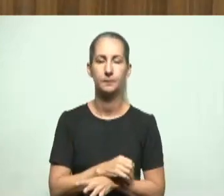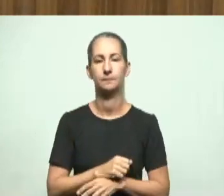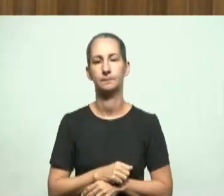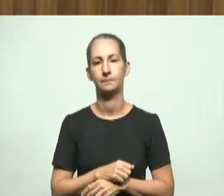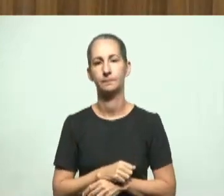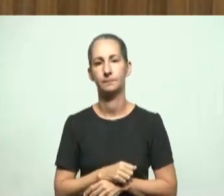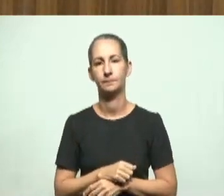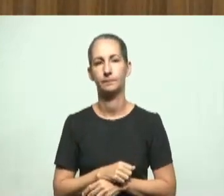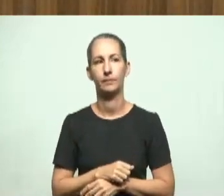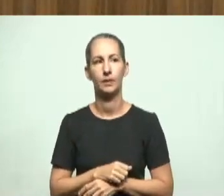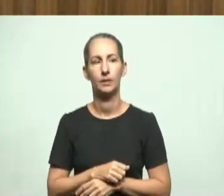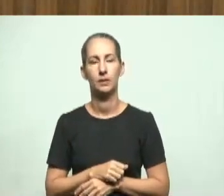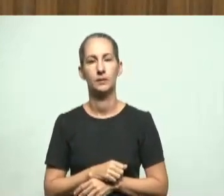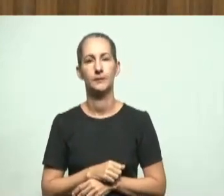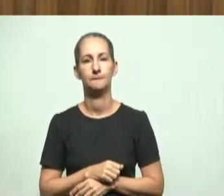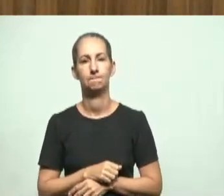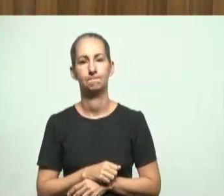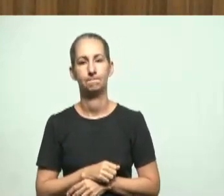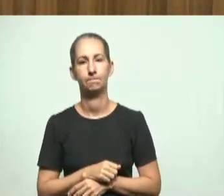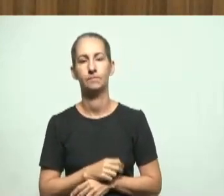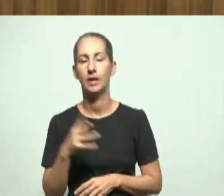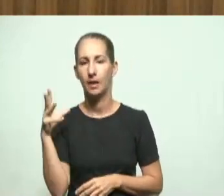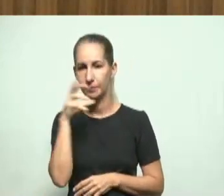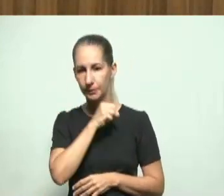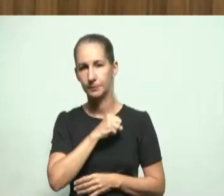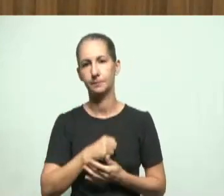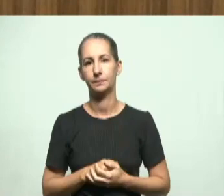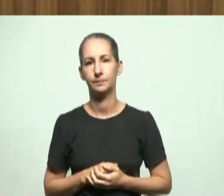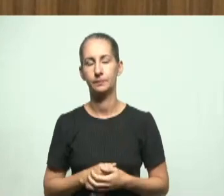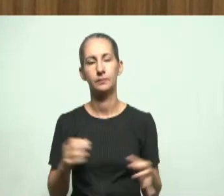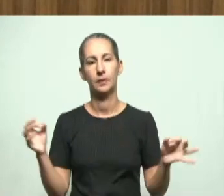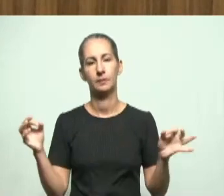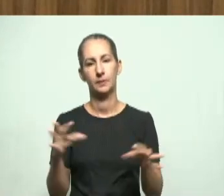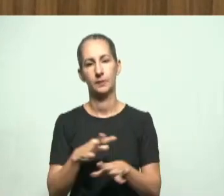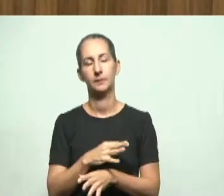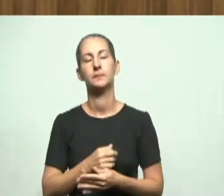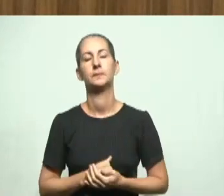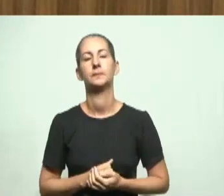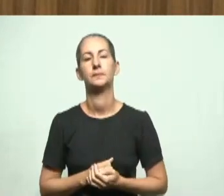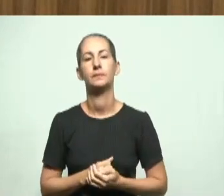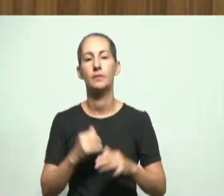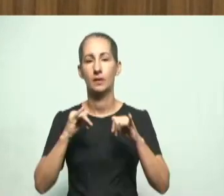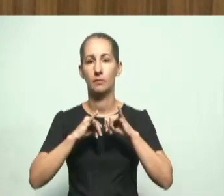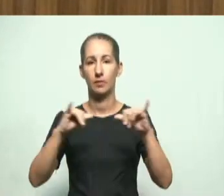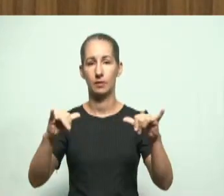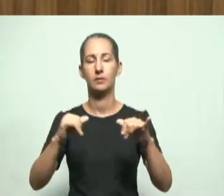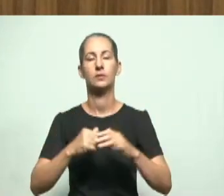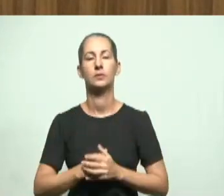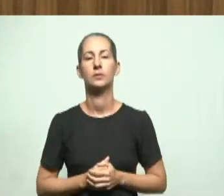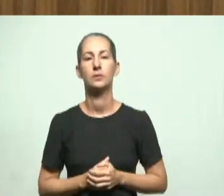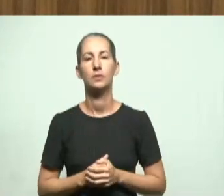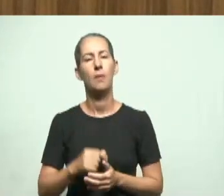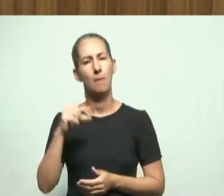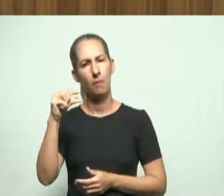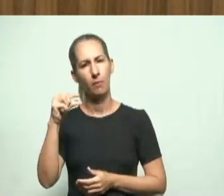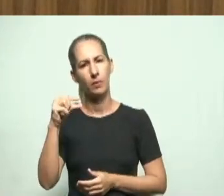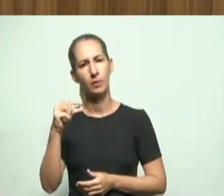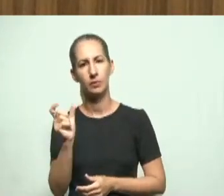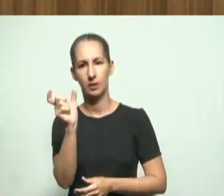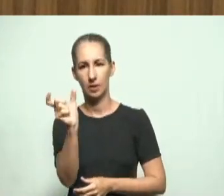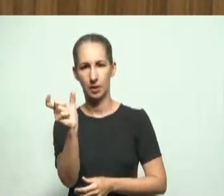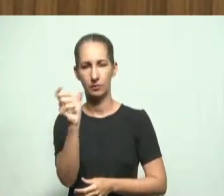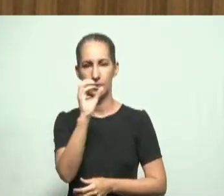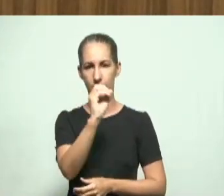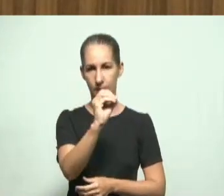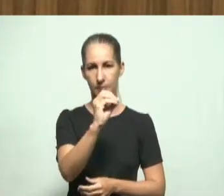fala, presidente, rapidamente, para concluir minha fala, falando aqui um pouco da tarifa zero.